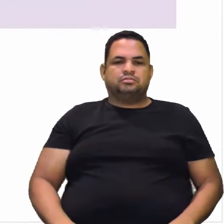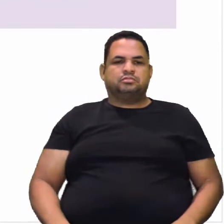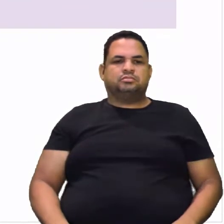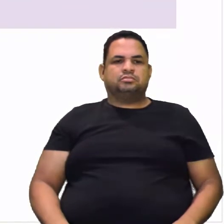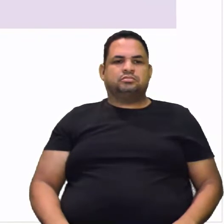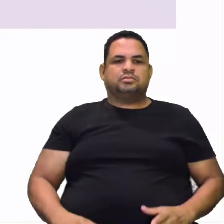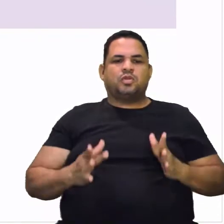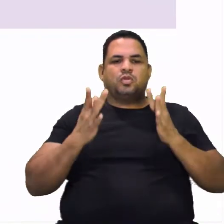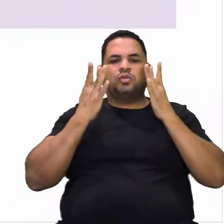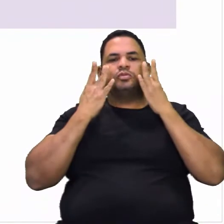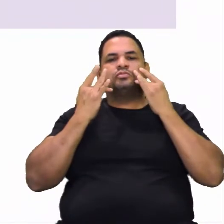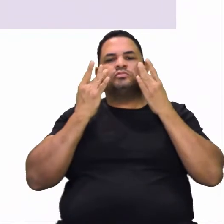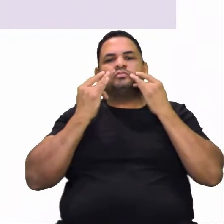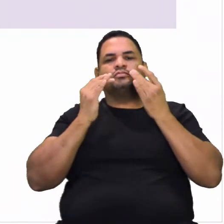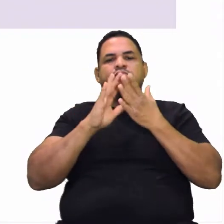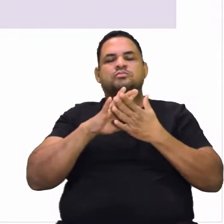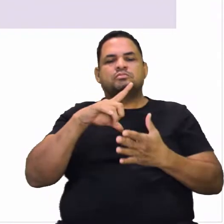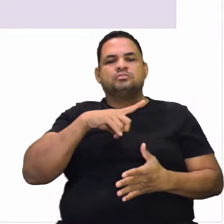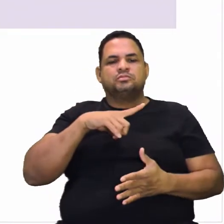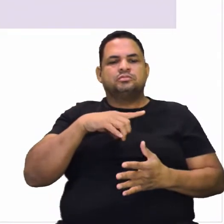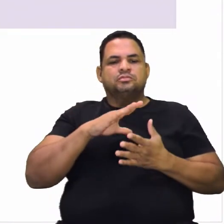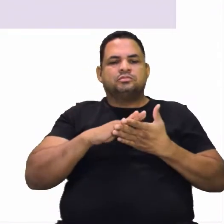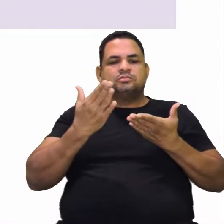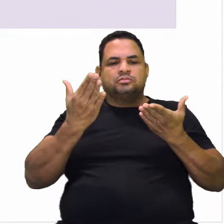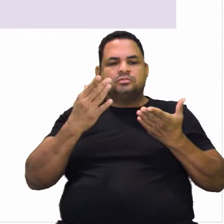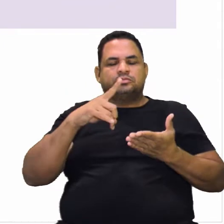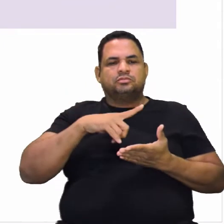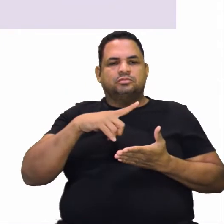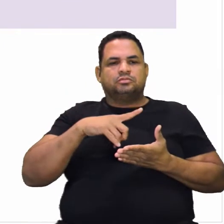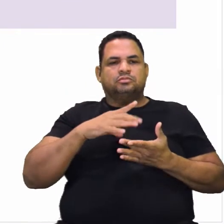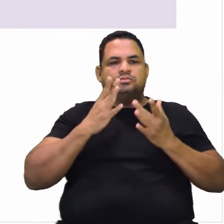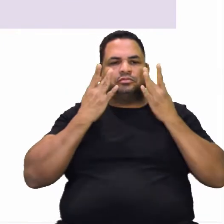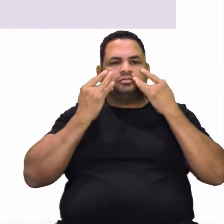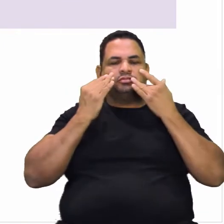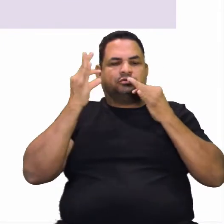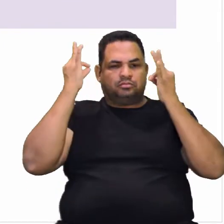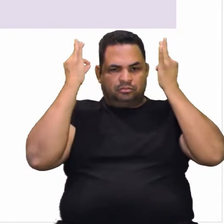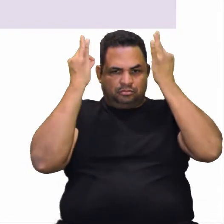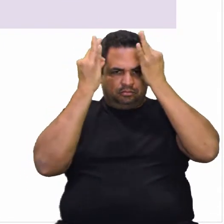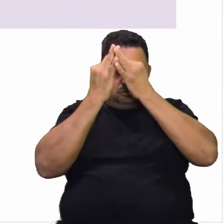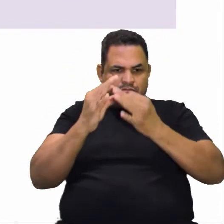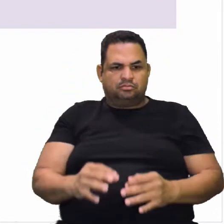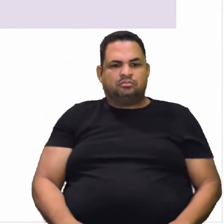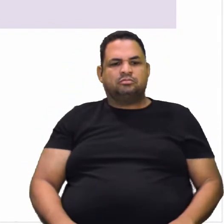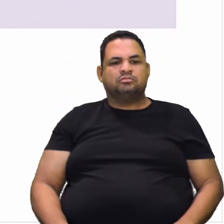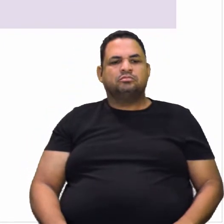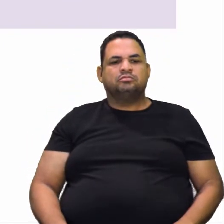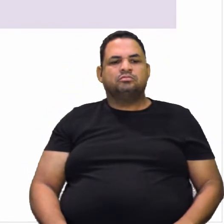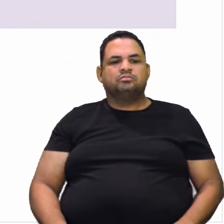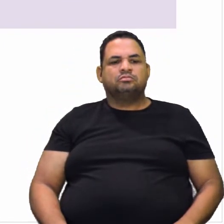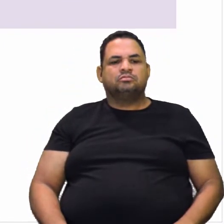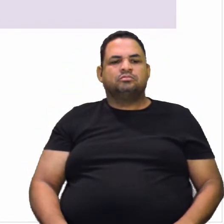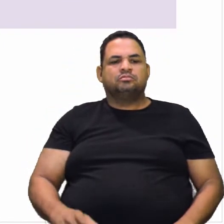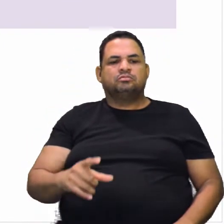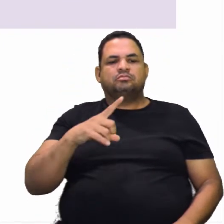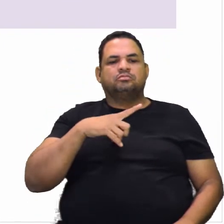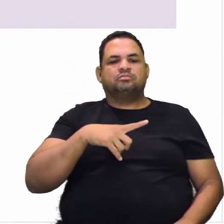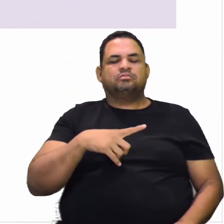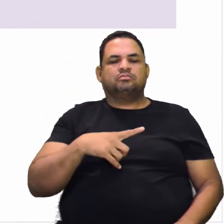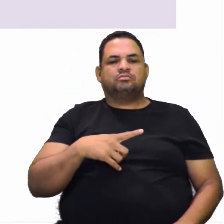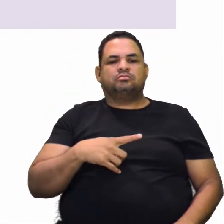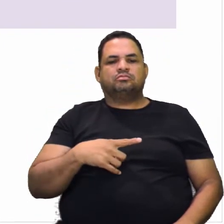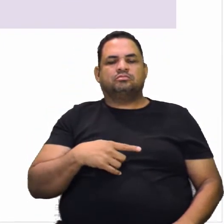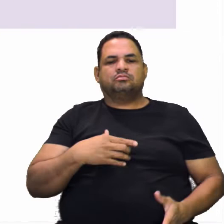Teatro. Tem teatro na Grécia? Tem teatro na Grécia. Existe teatro na Grécia. A